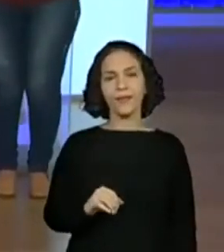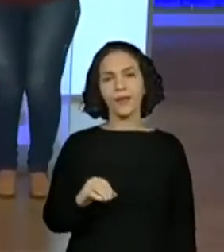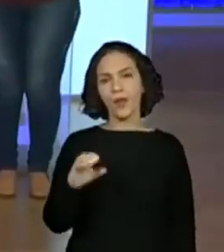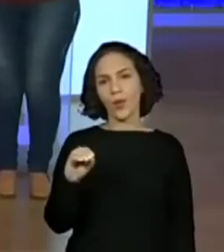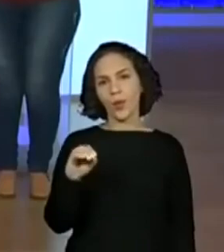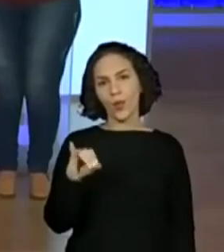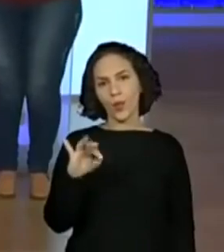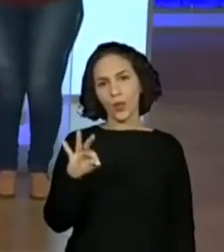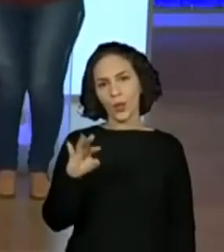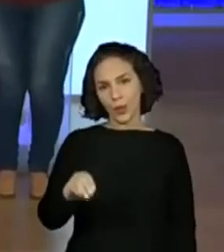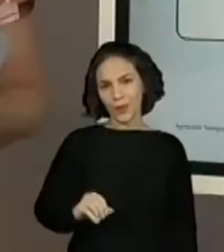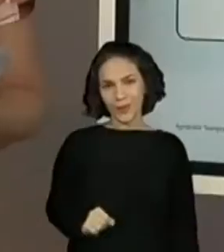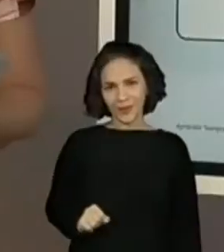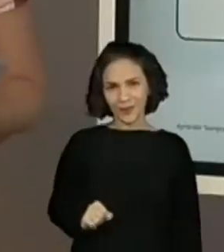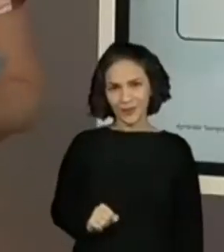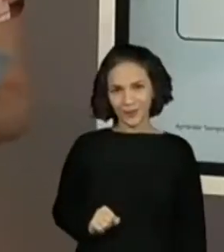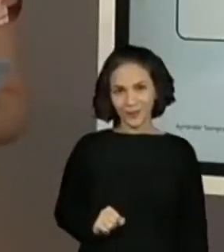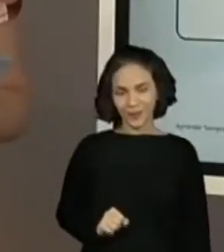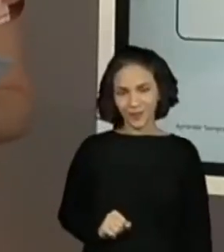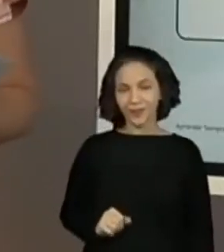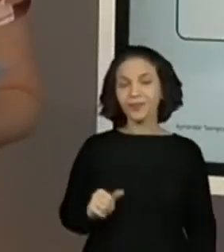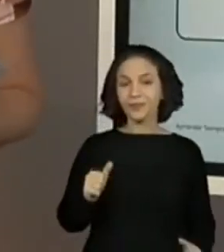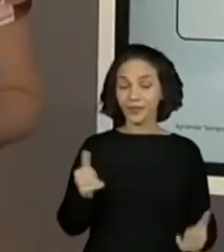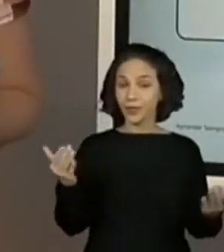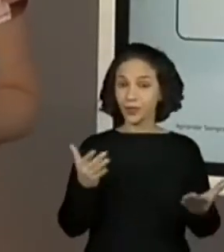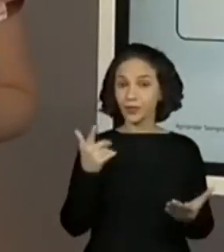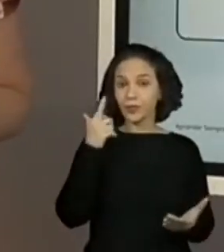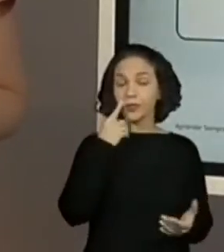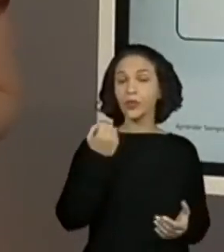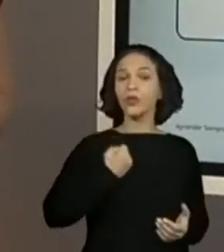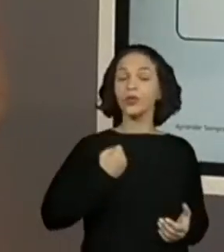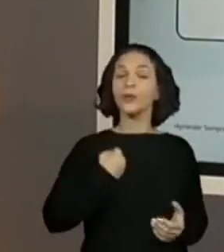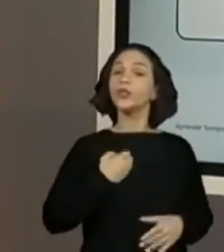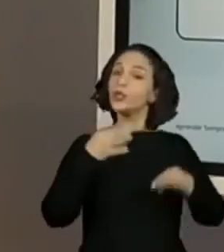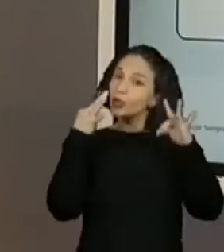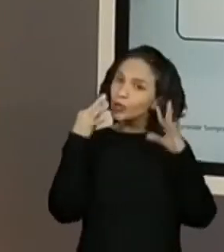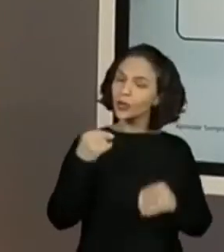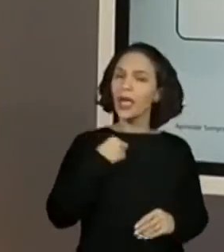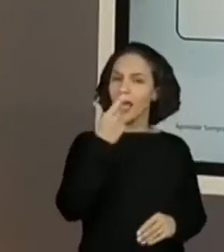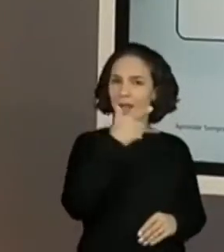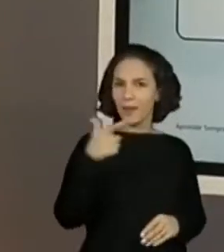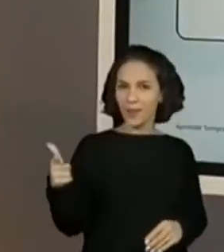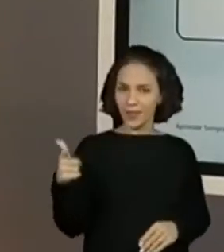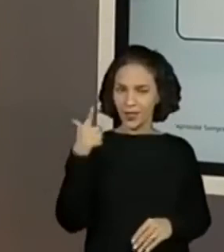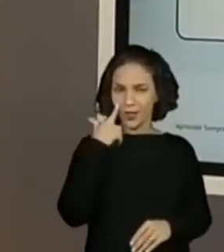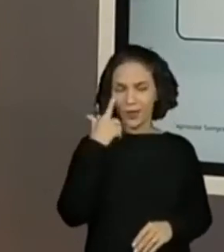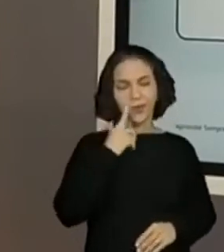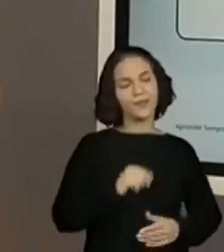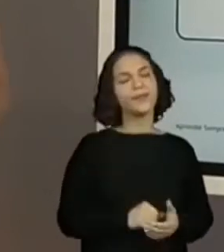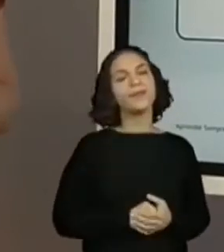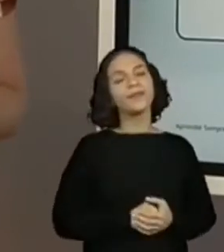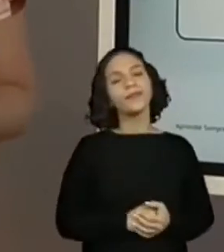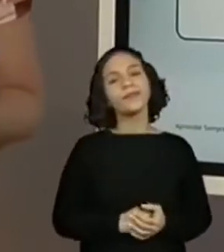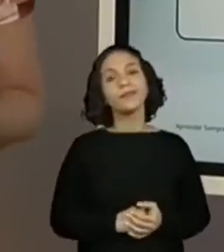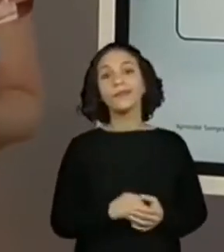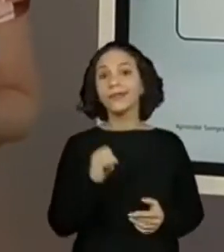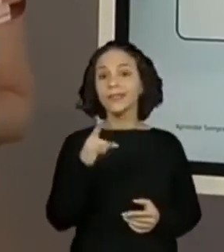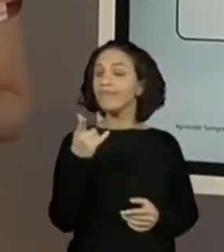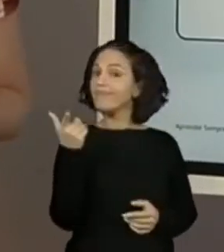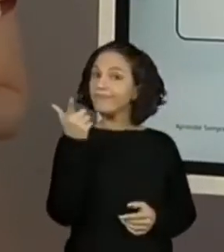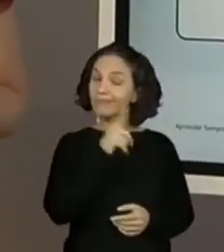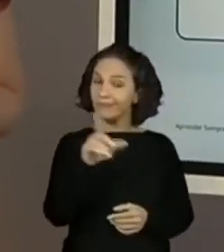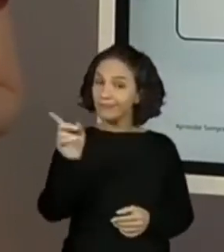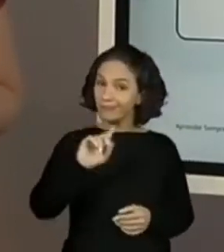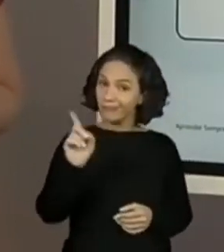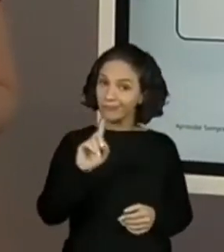Serra Negra, gostando de ver. Vou repetir os 10 números aqui para facilitar para vocês, tá bom? E aí, se você não conseguiu